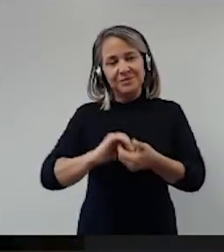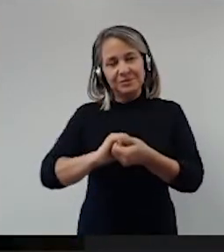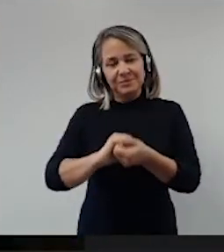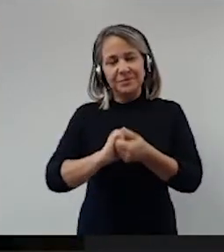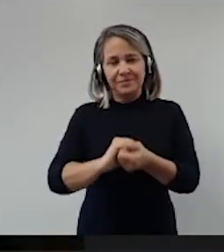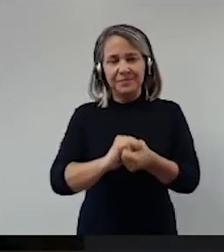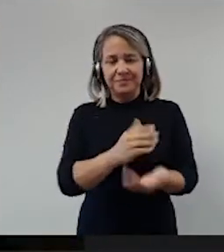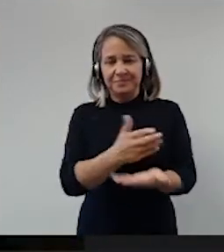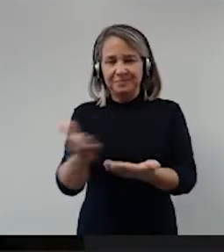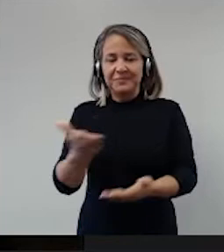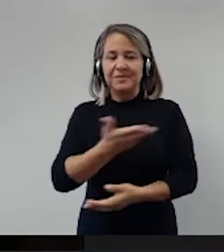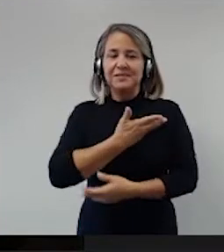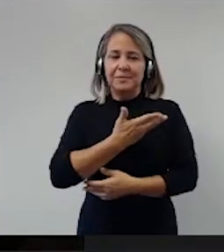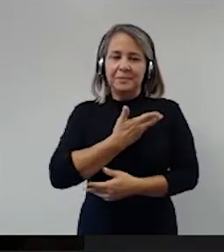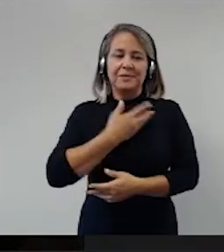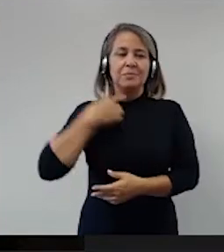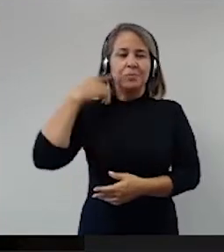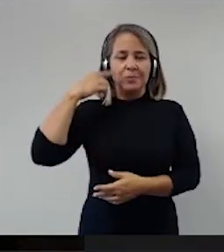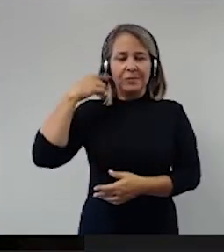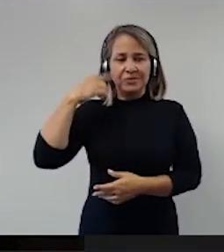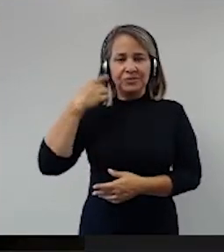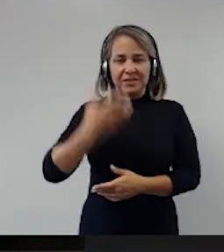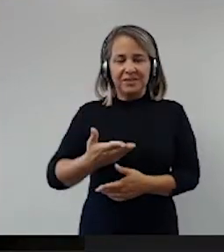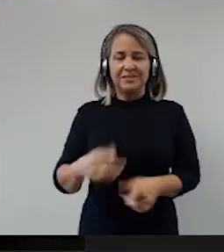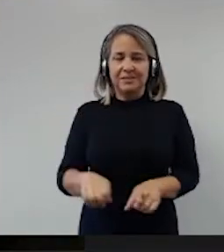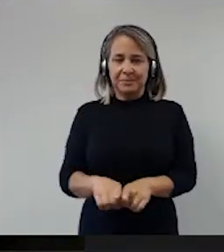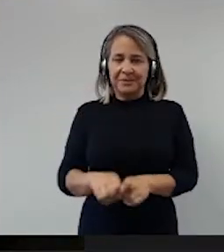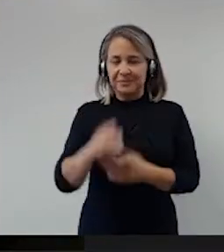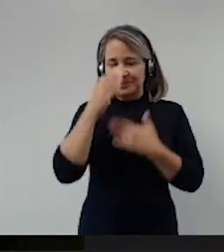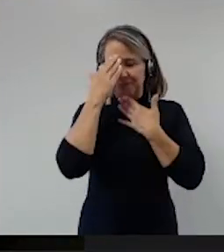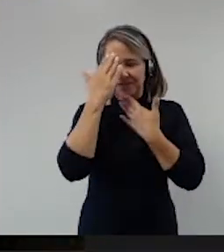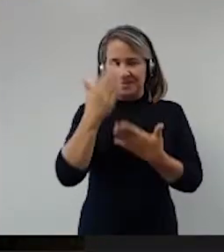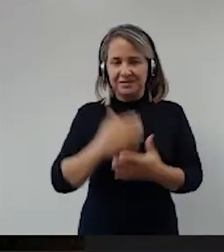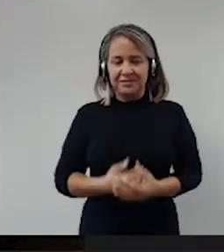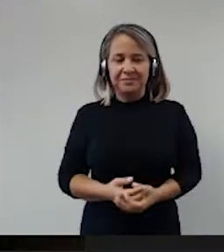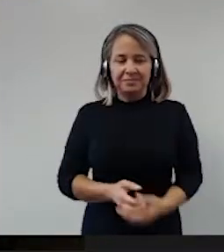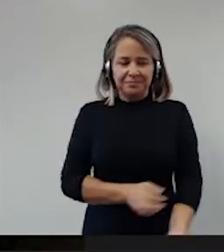para os colegas que estão aqui conosco. Muito obrigado.